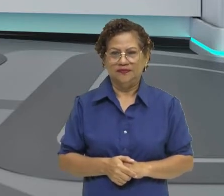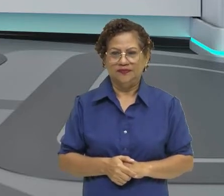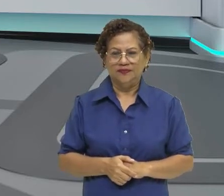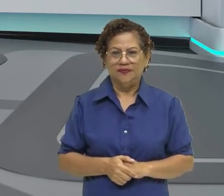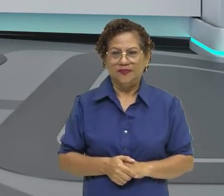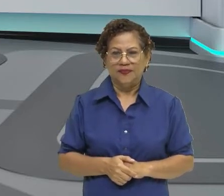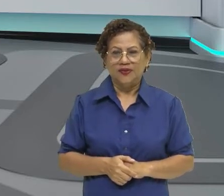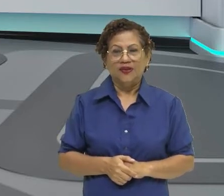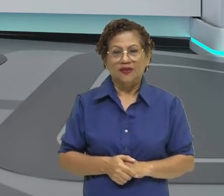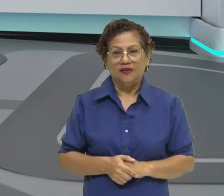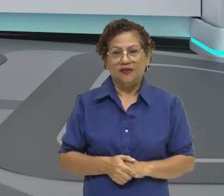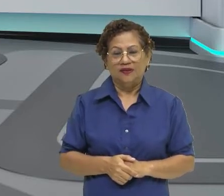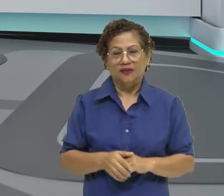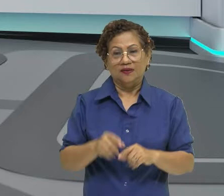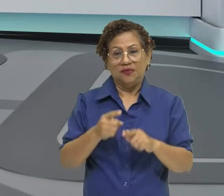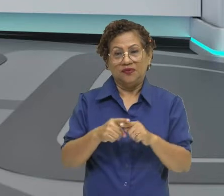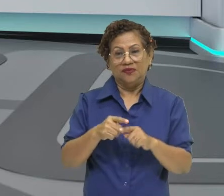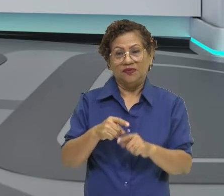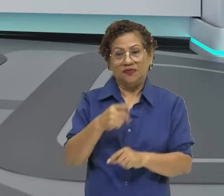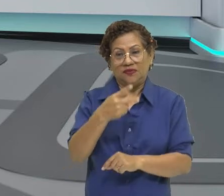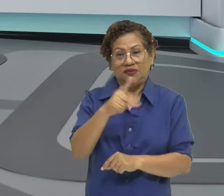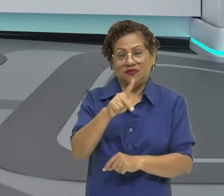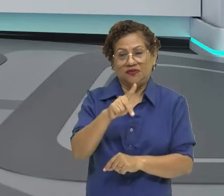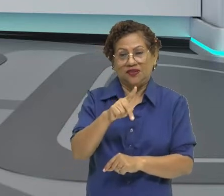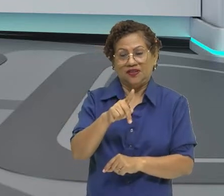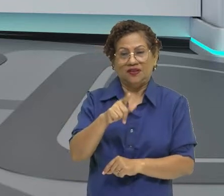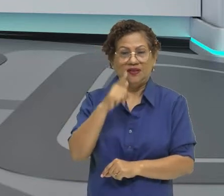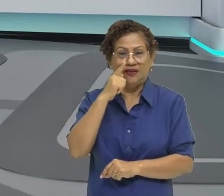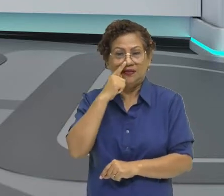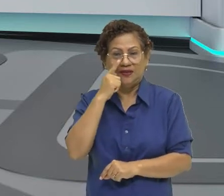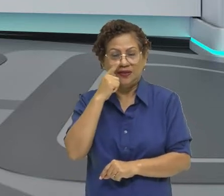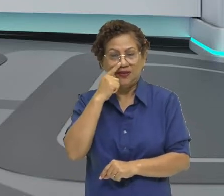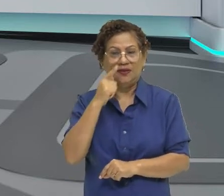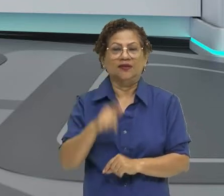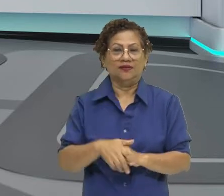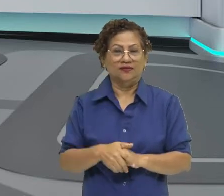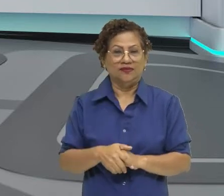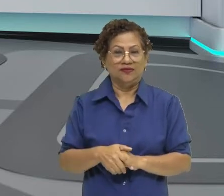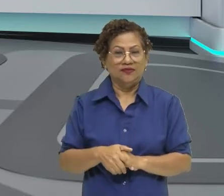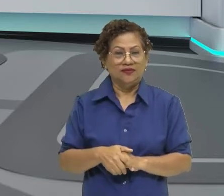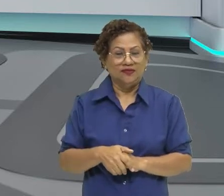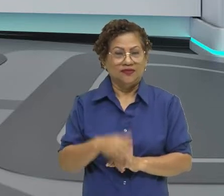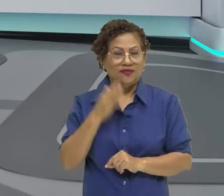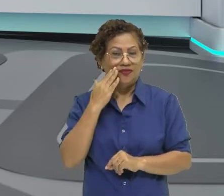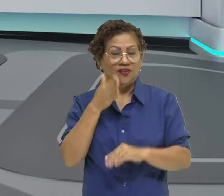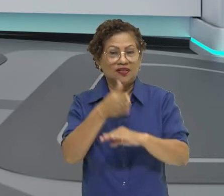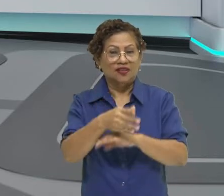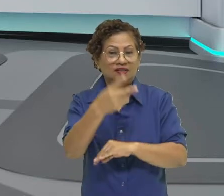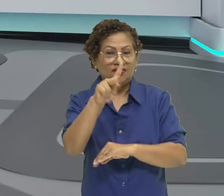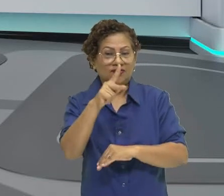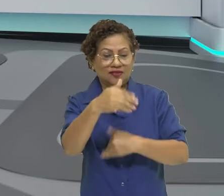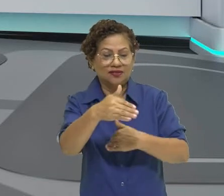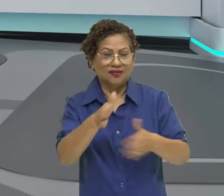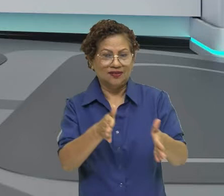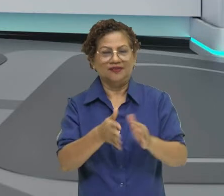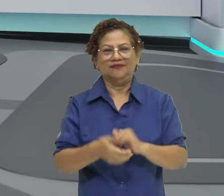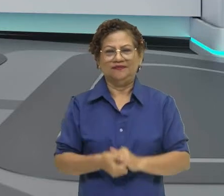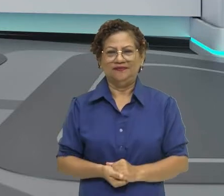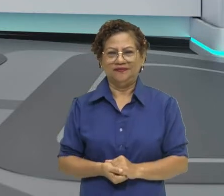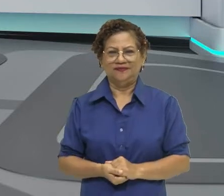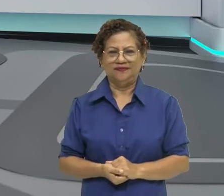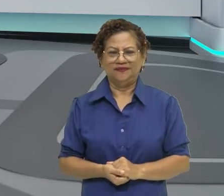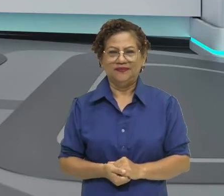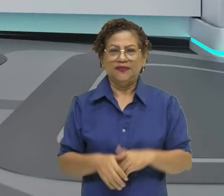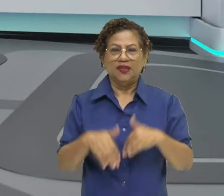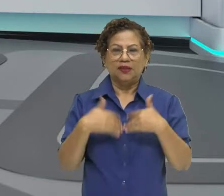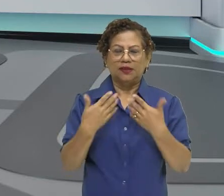Egito, eu vou aí na sala de vocês. Puxar a orelha de vocês. Vamos ver o que é isso? O Parthenon é